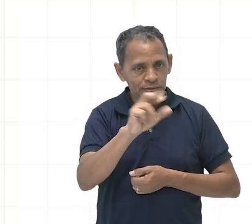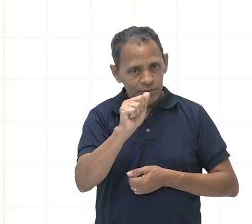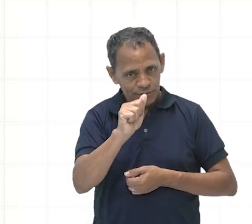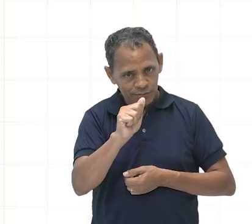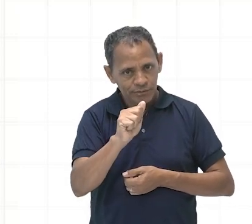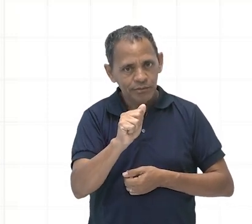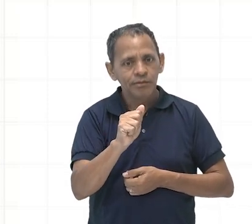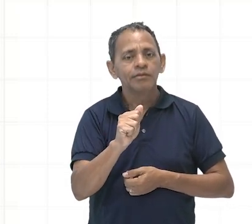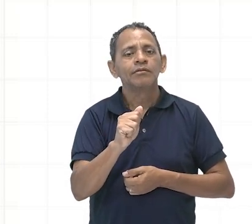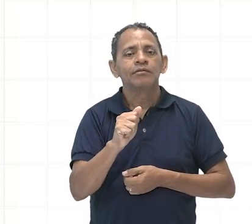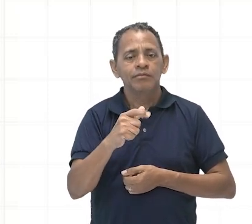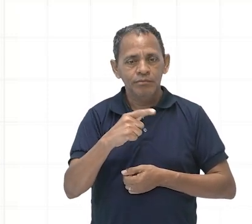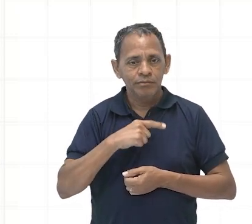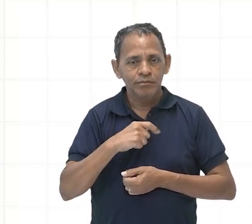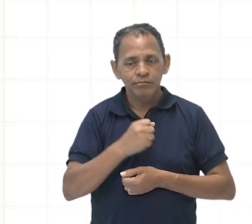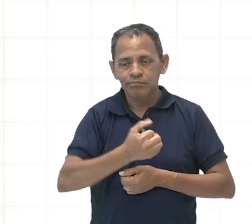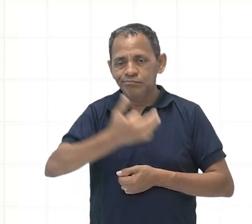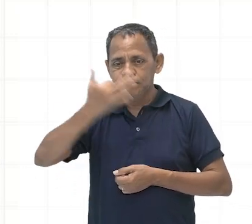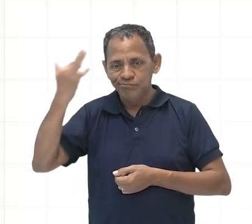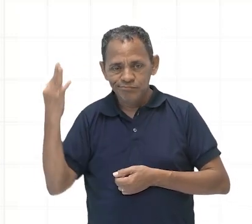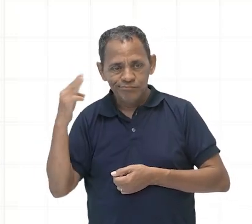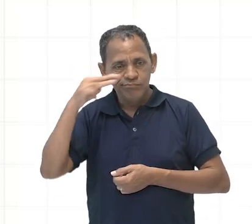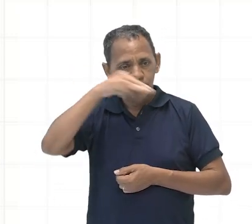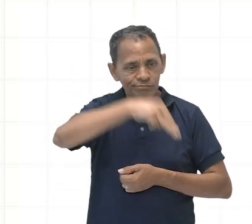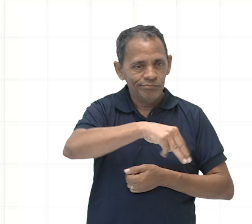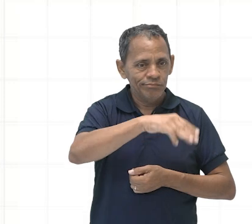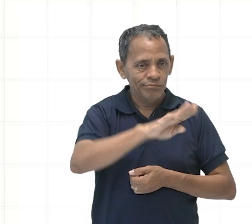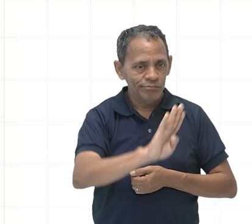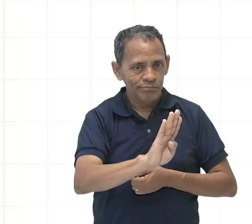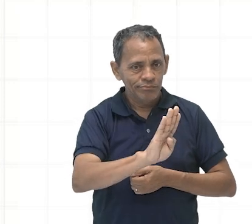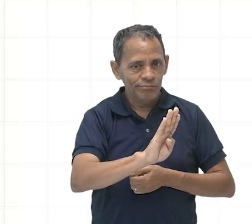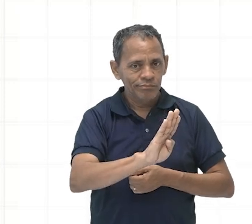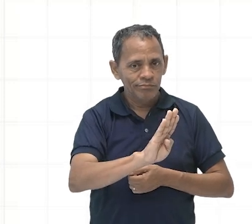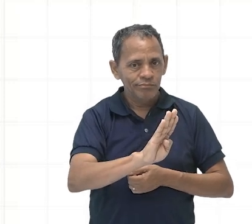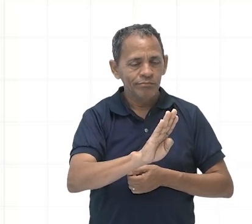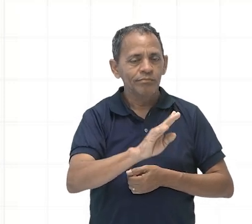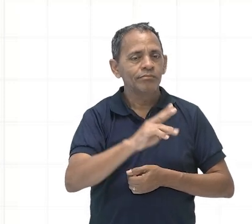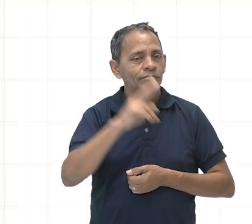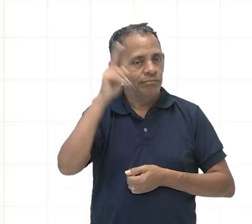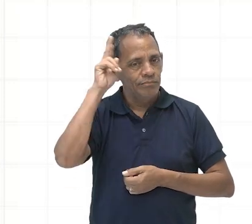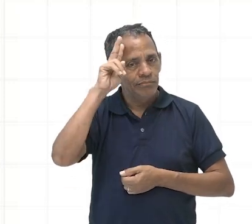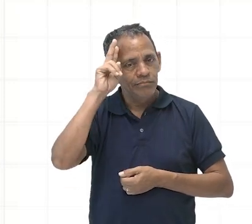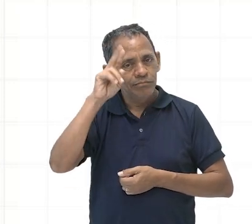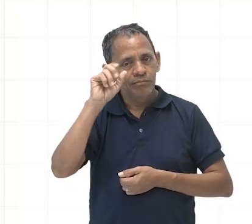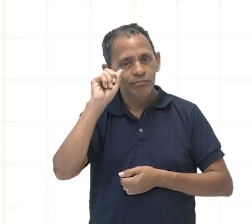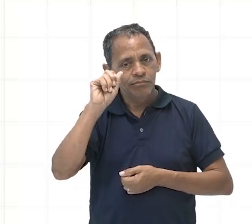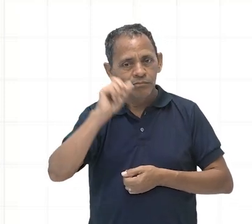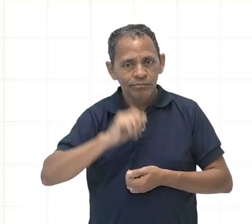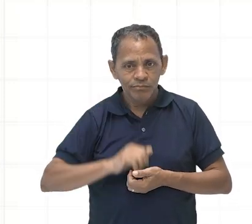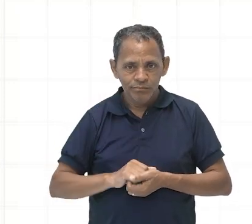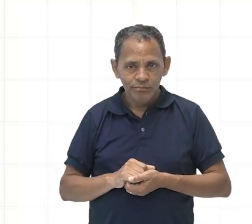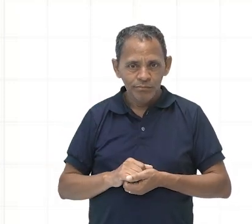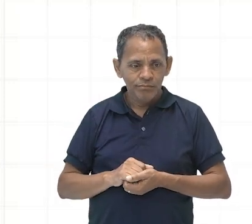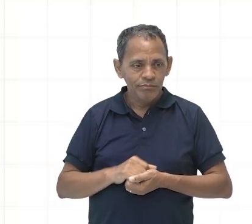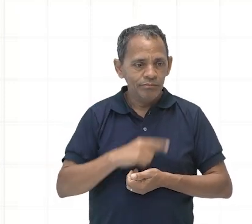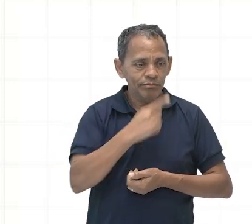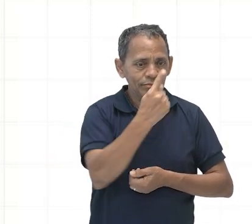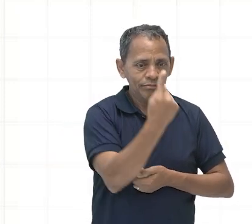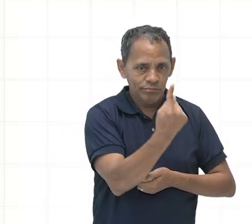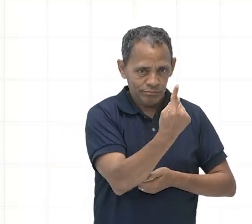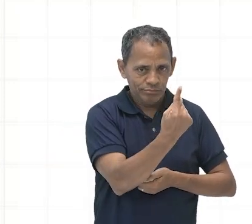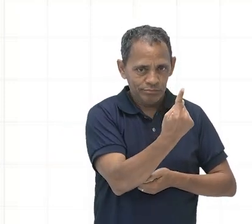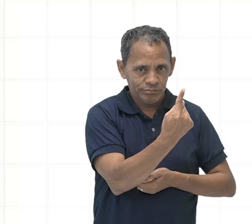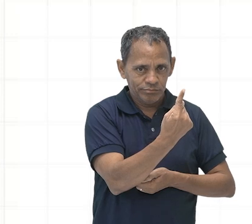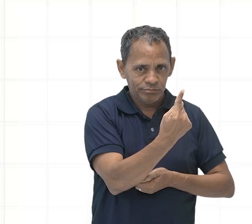a quantos megabytes, certo? E aí eu vou pensar o seguinte, ó, 1